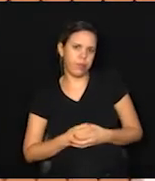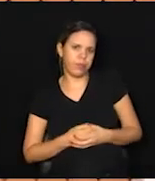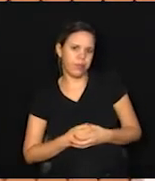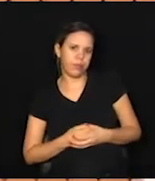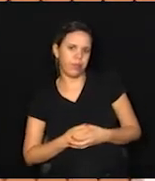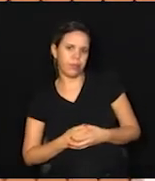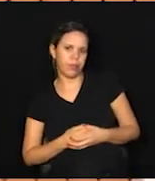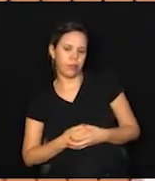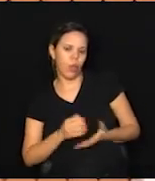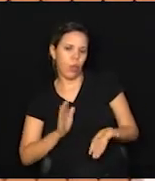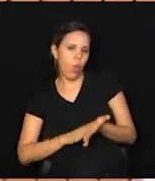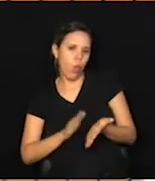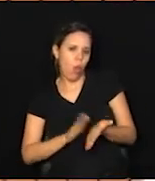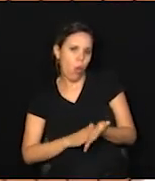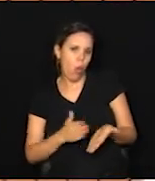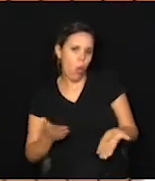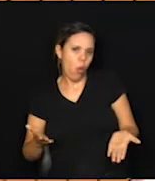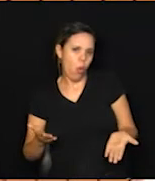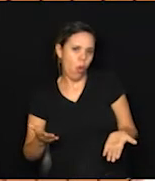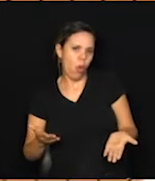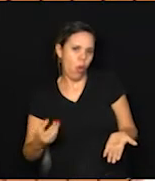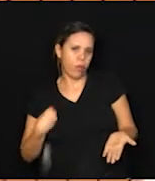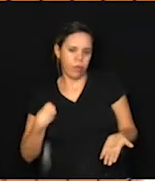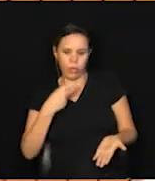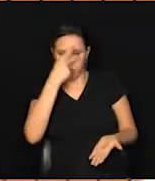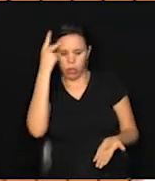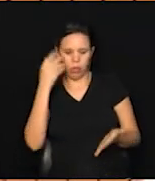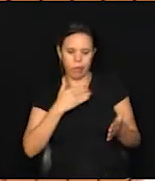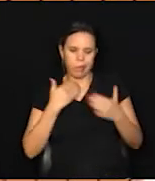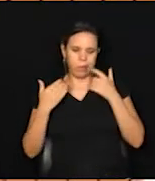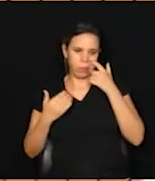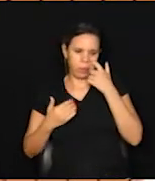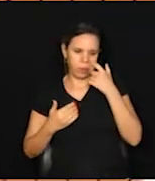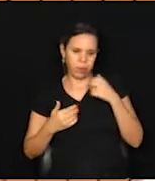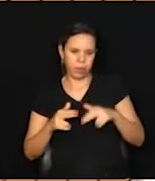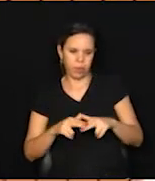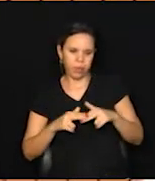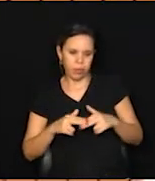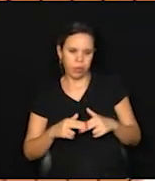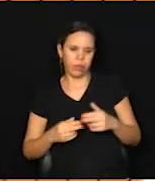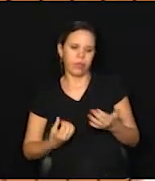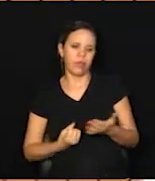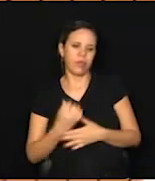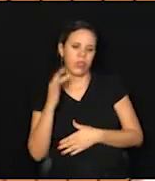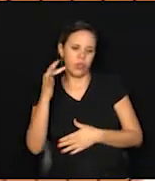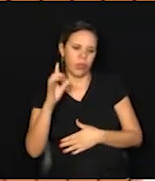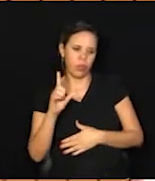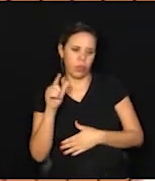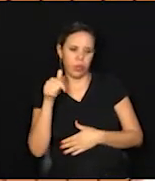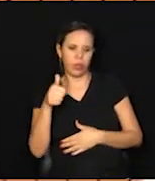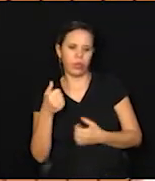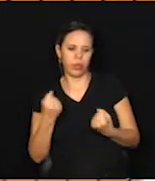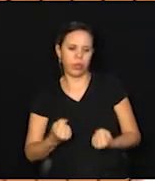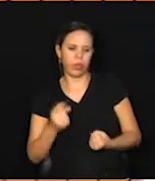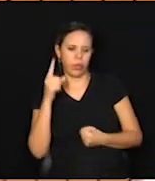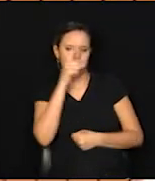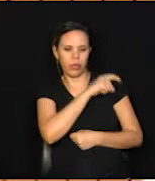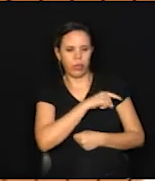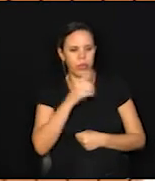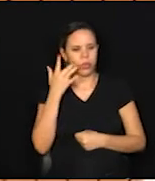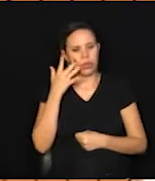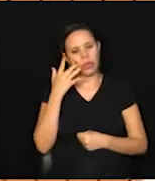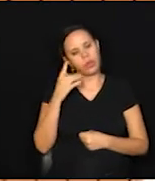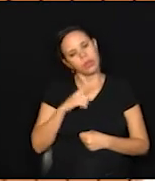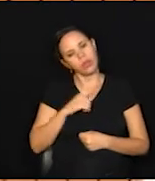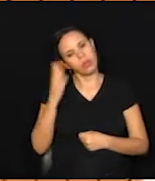uma cobrança, né, e vidas que são ceifadas, a cobrança ela vem de uma forma pesada. Então acho que nós temos